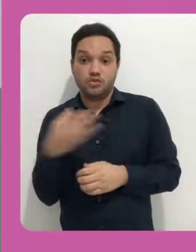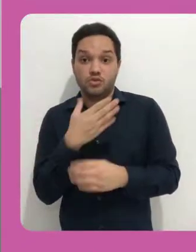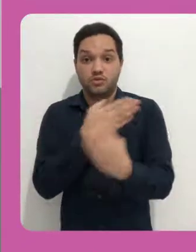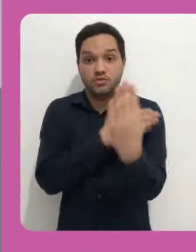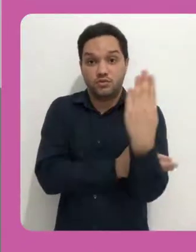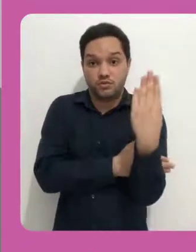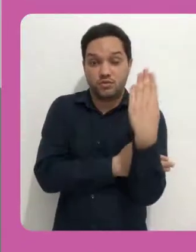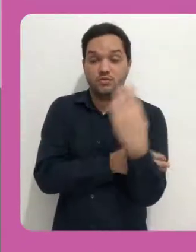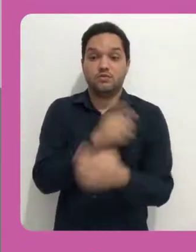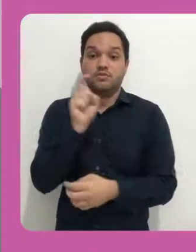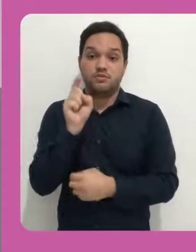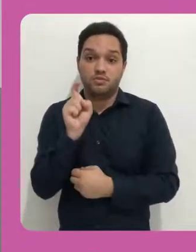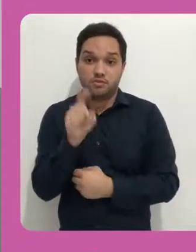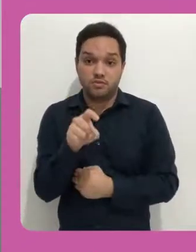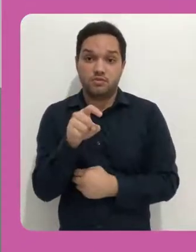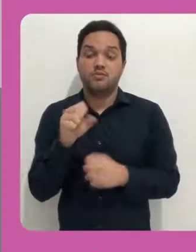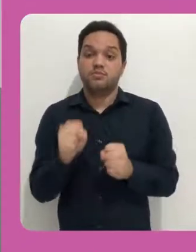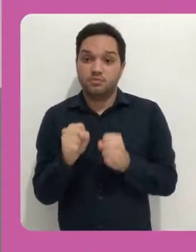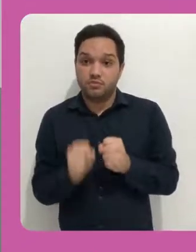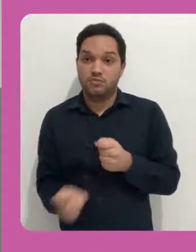incluir, um outro